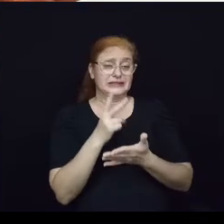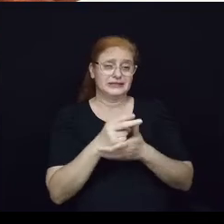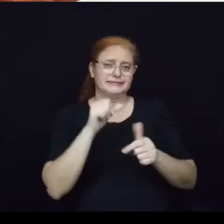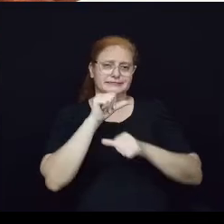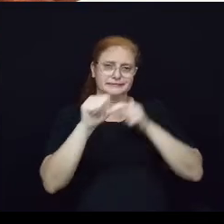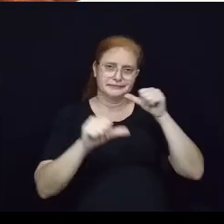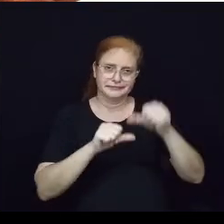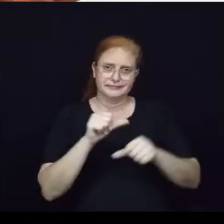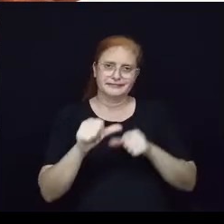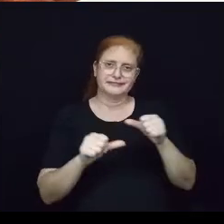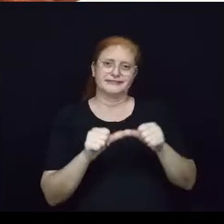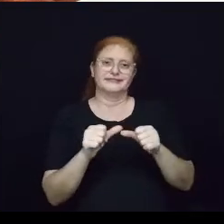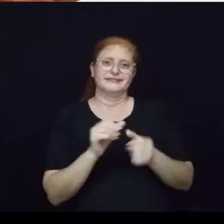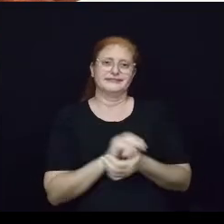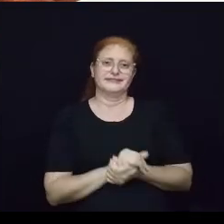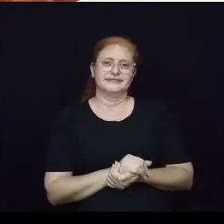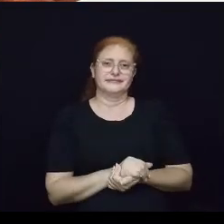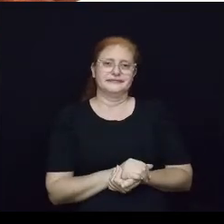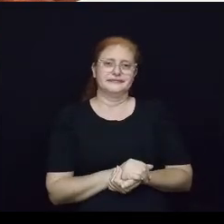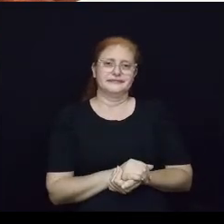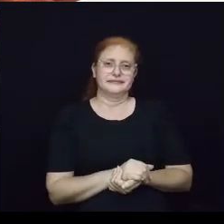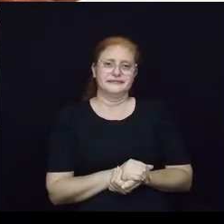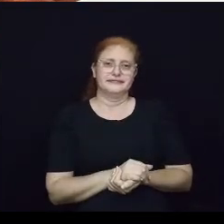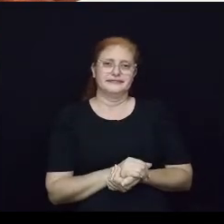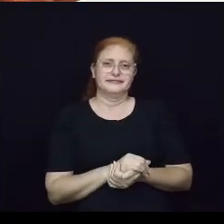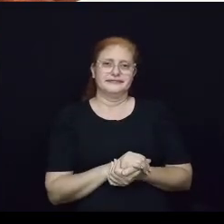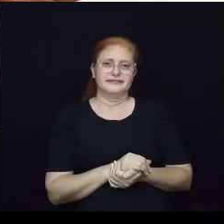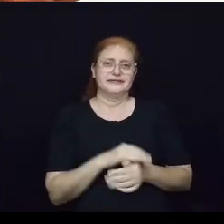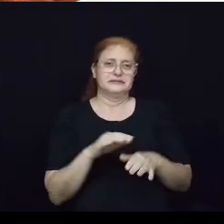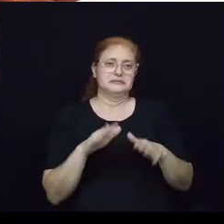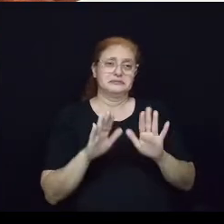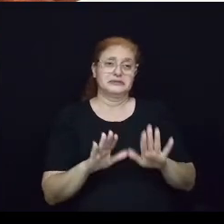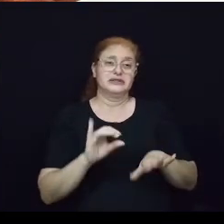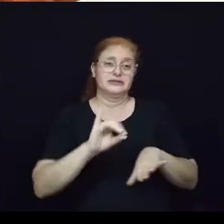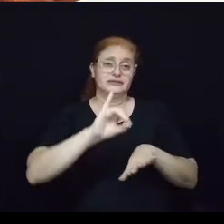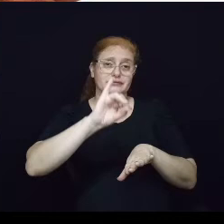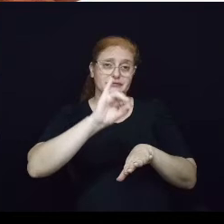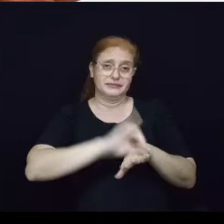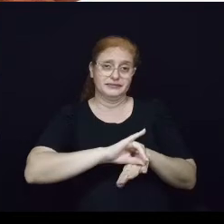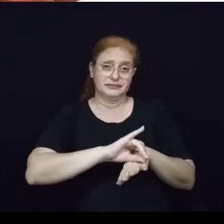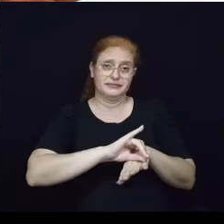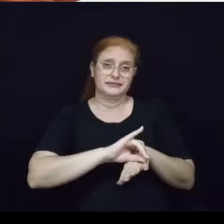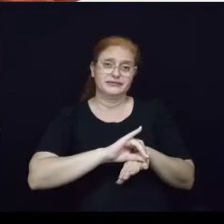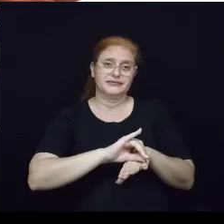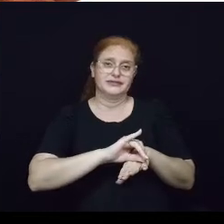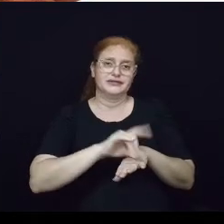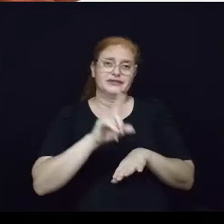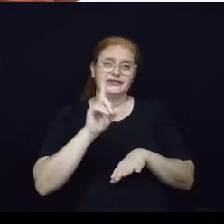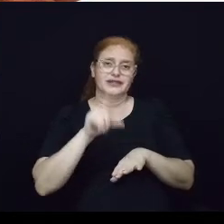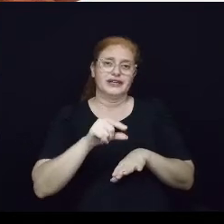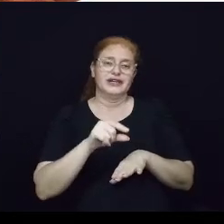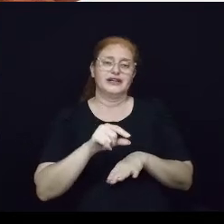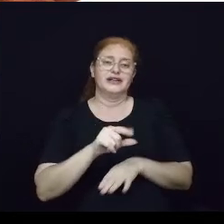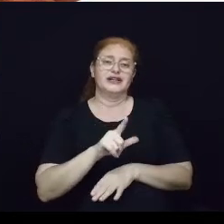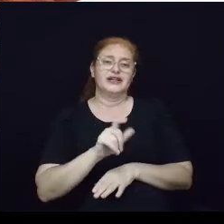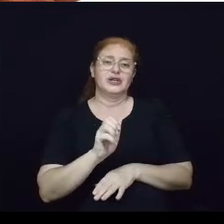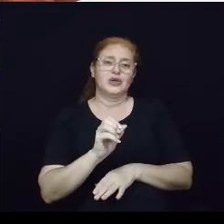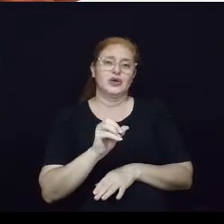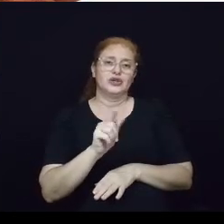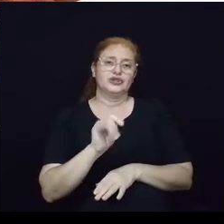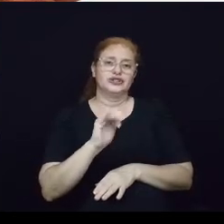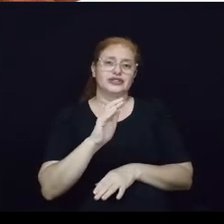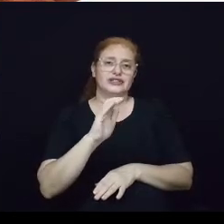que fica no caso de um objeto, de um ser vivo, é justamente a lógica, né,